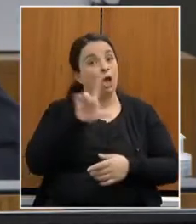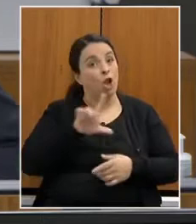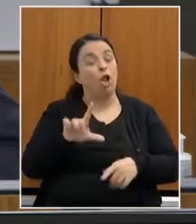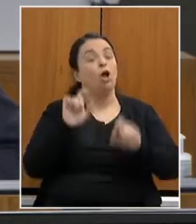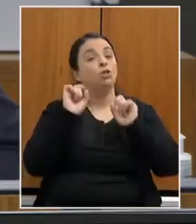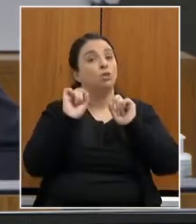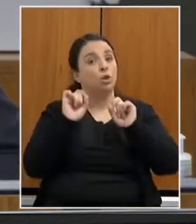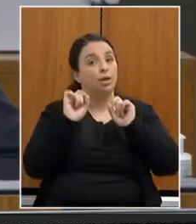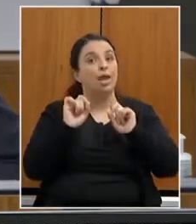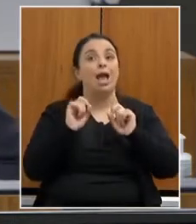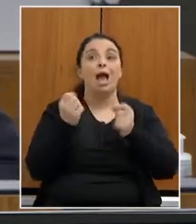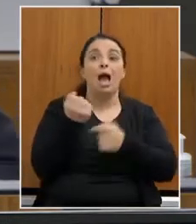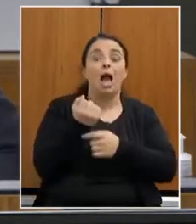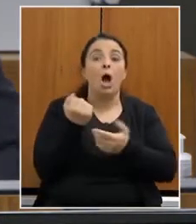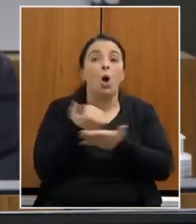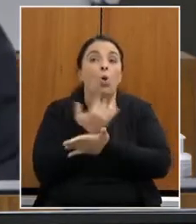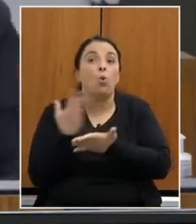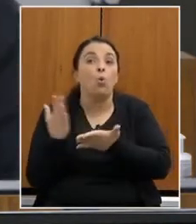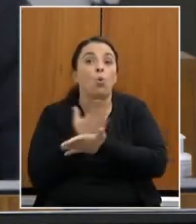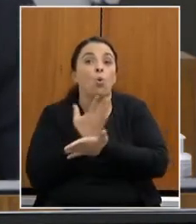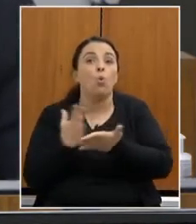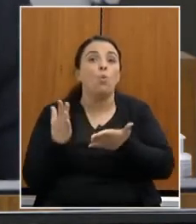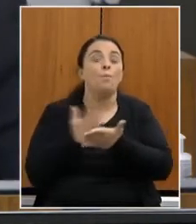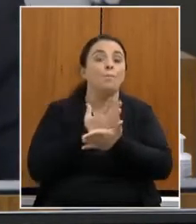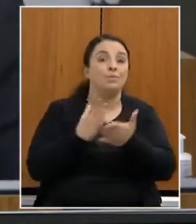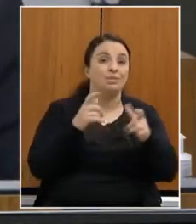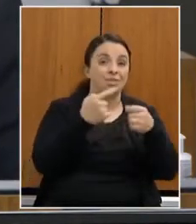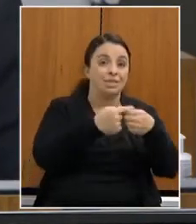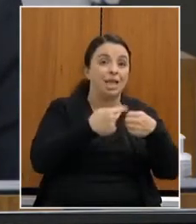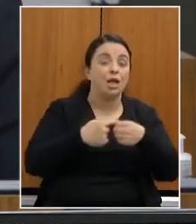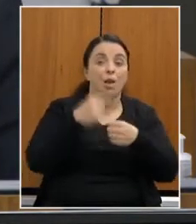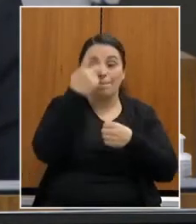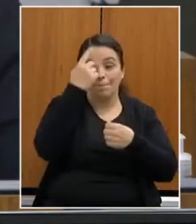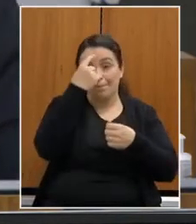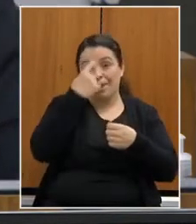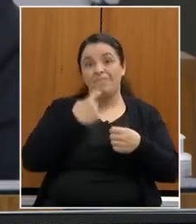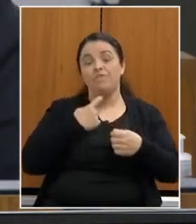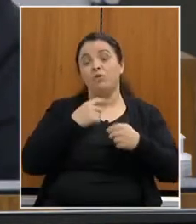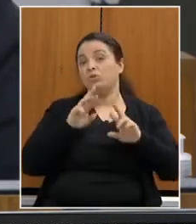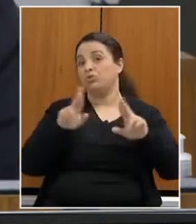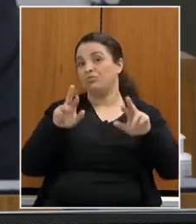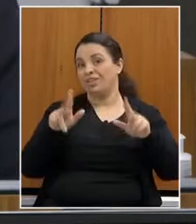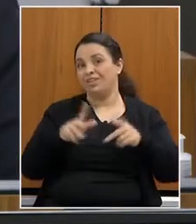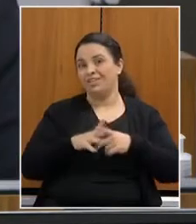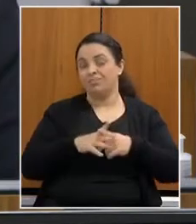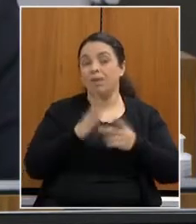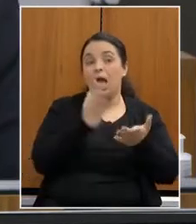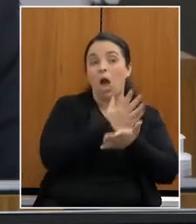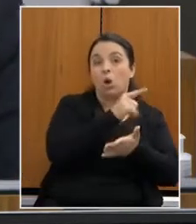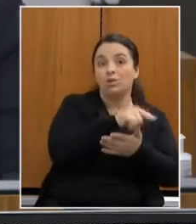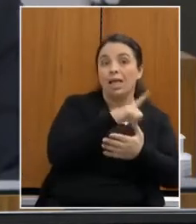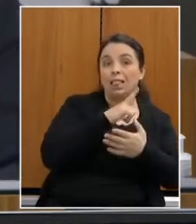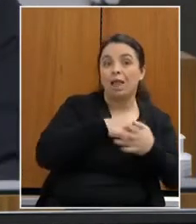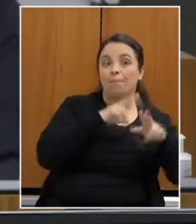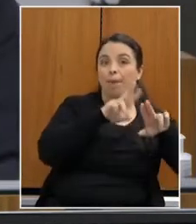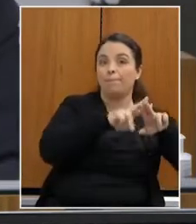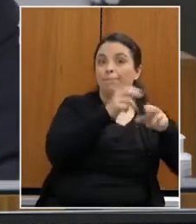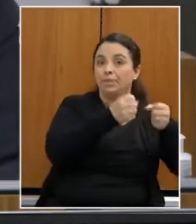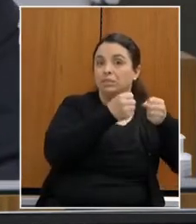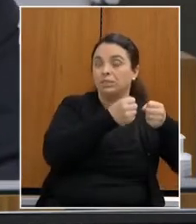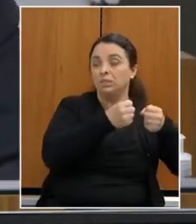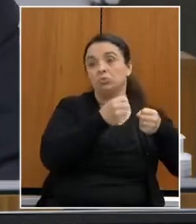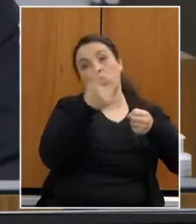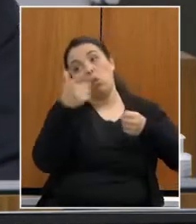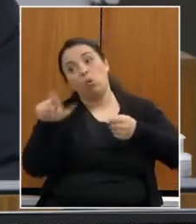algumas cidades que tem um perfil diferente tem municípios que tem presidiários outros não tem tem município que possui